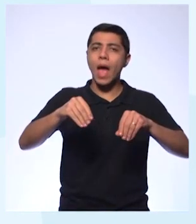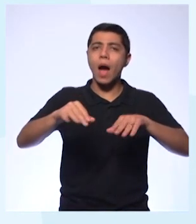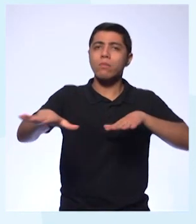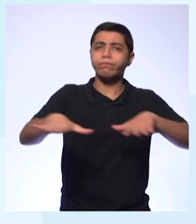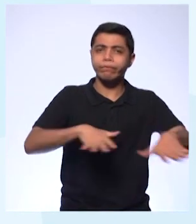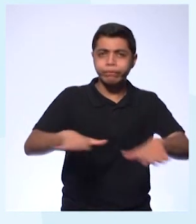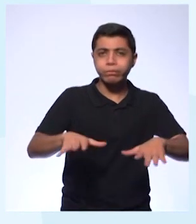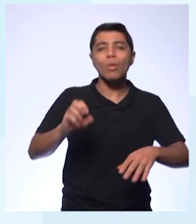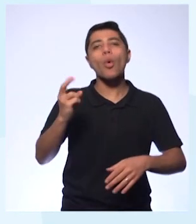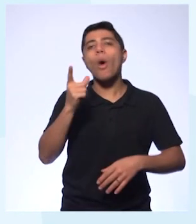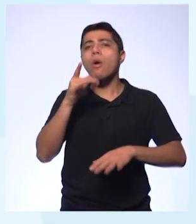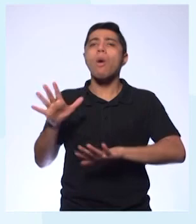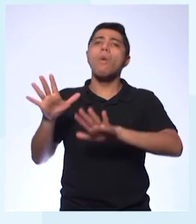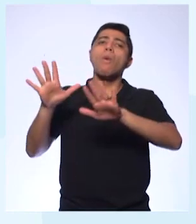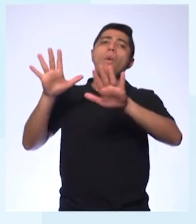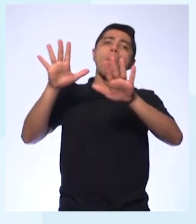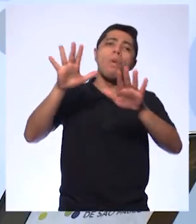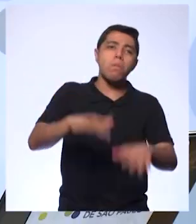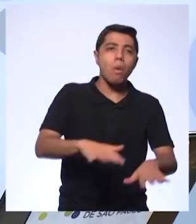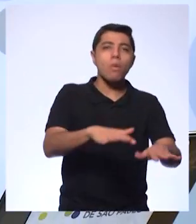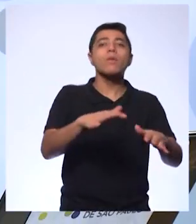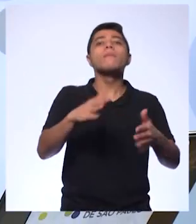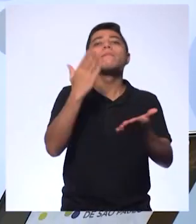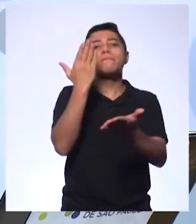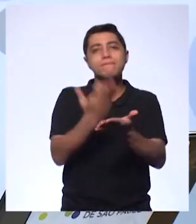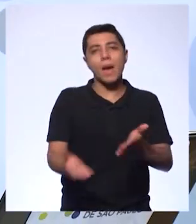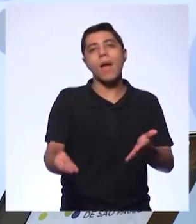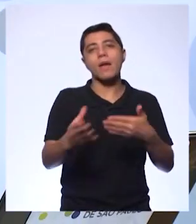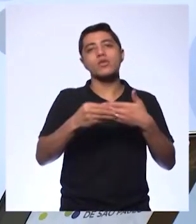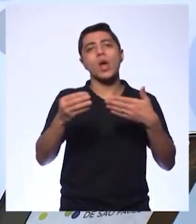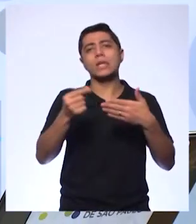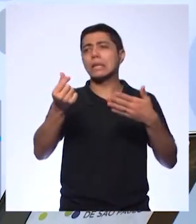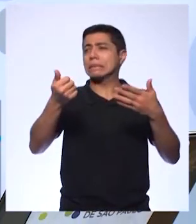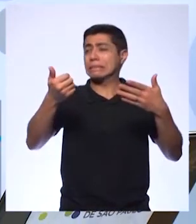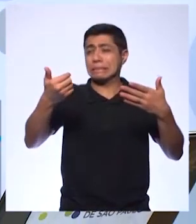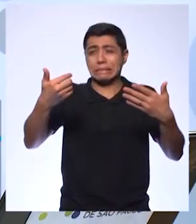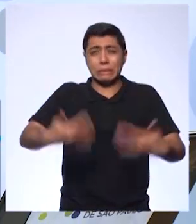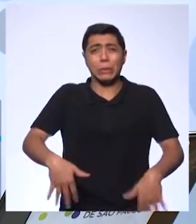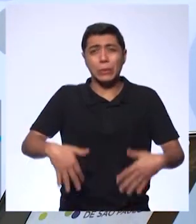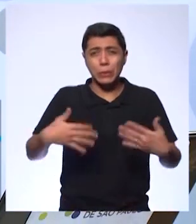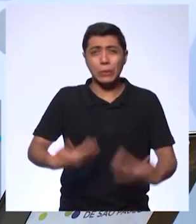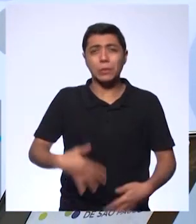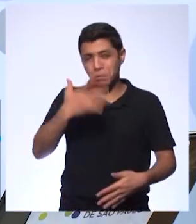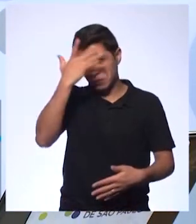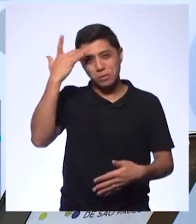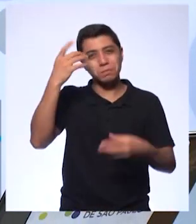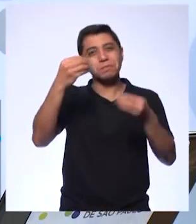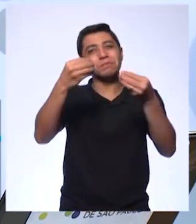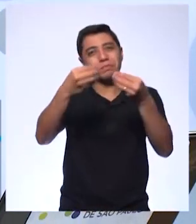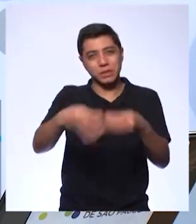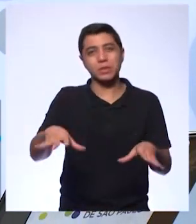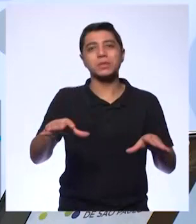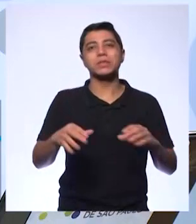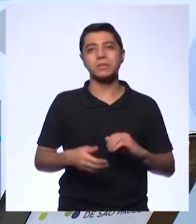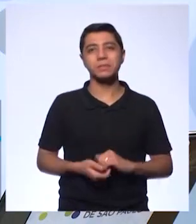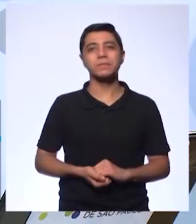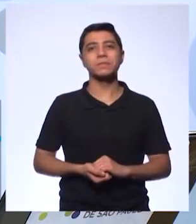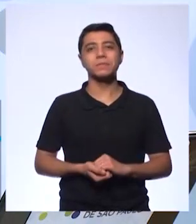nos 20 anos anteriores. Então, o que, que a gente percebe aí? Que, na realidade, ocasionamento